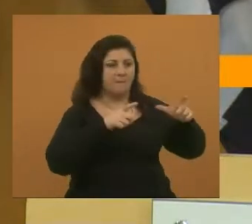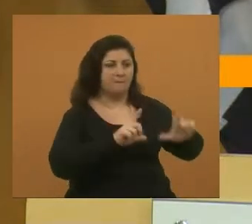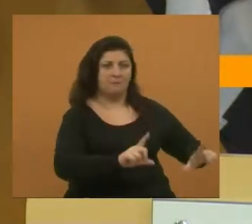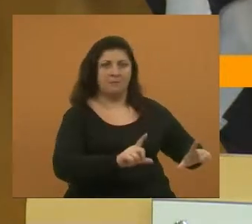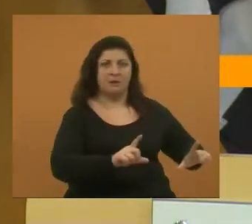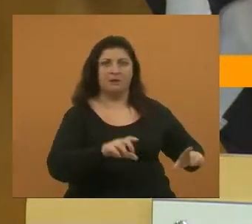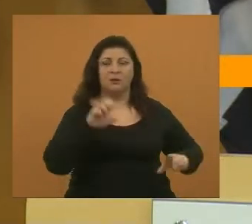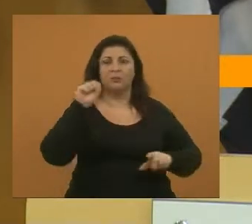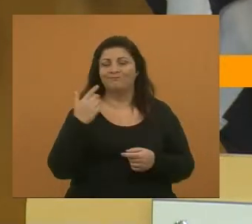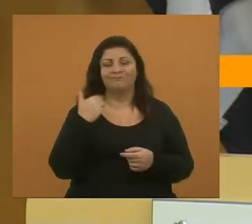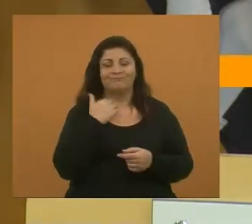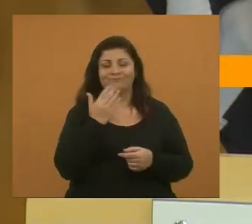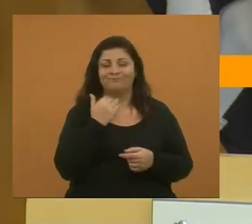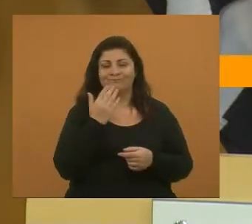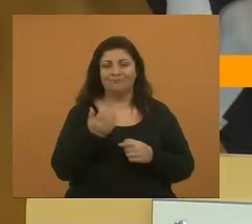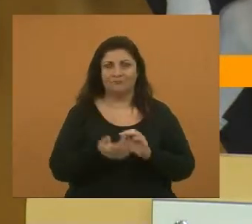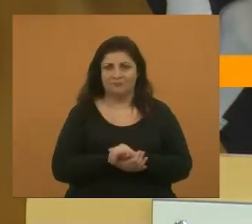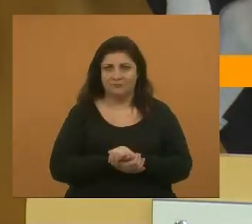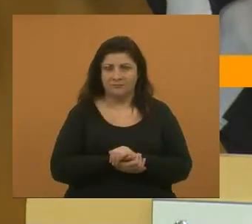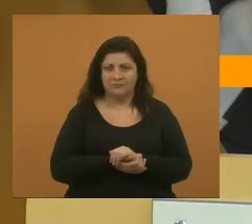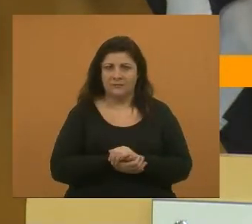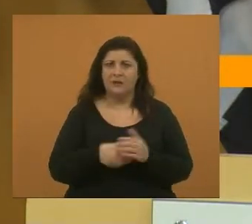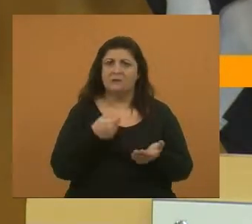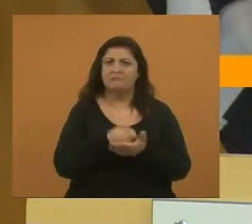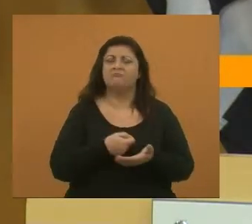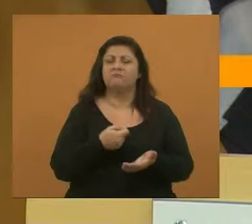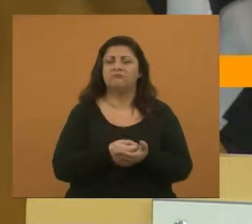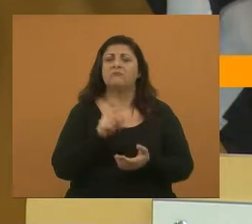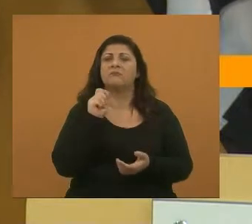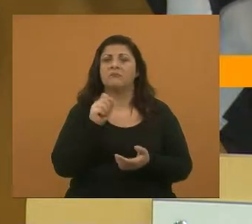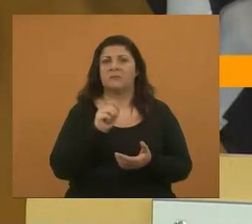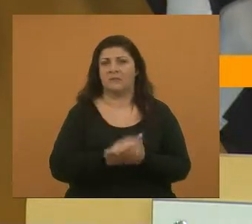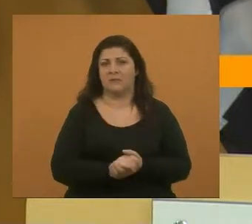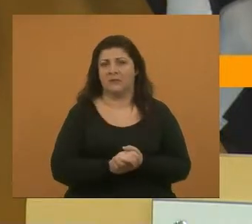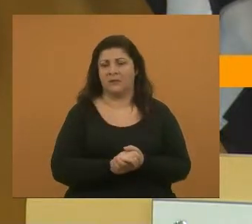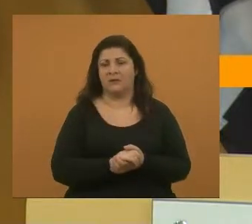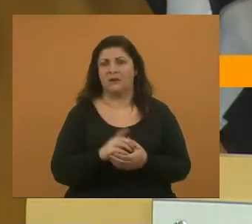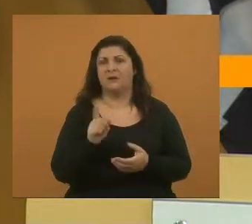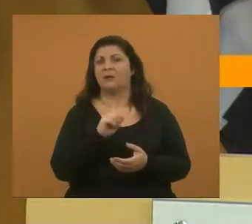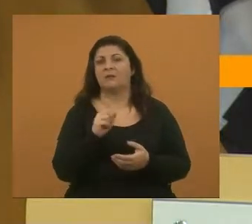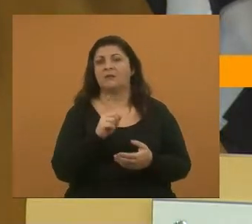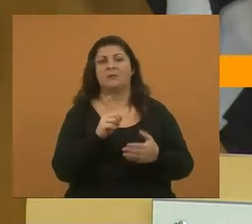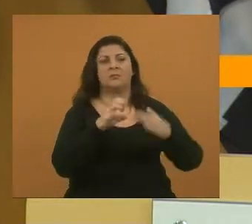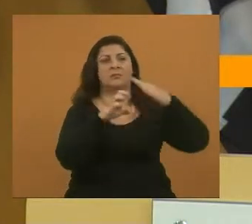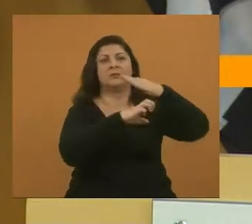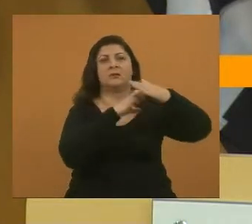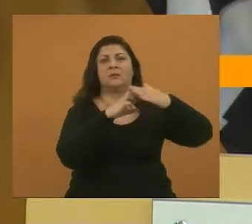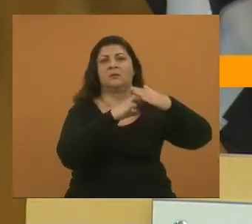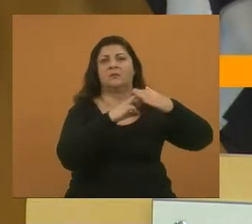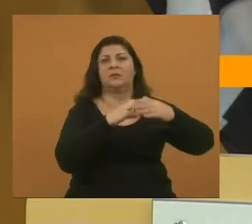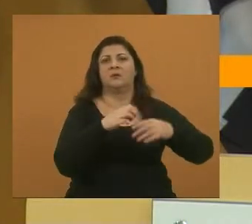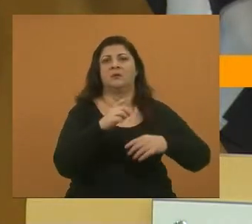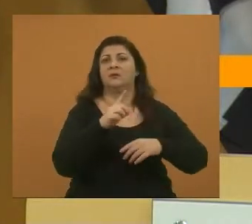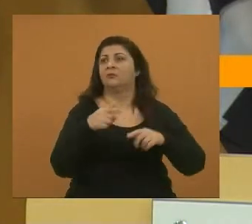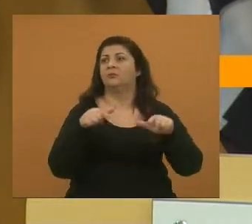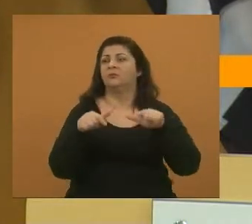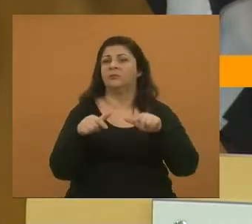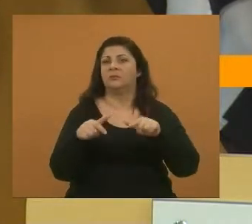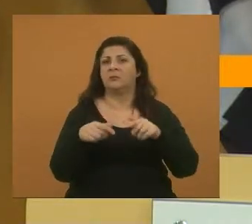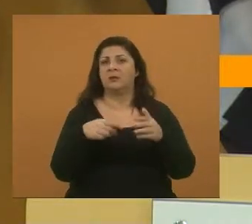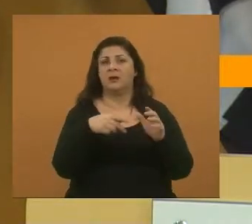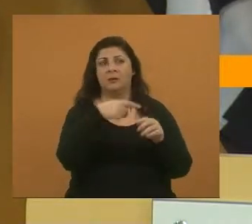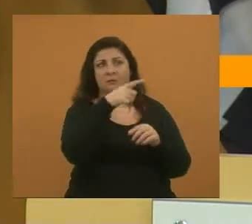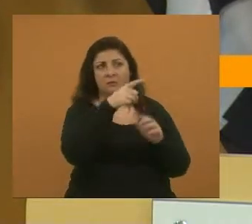Grande do Sul e Goiás. O que pleiteamos aqui não é que essas empresas não trabalhem como contratada da